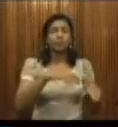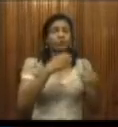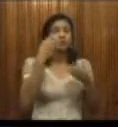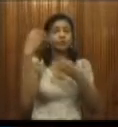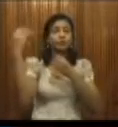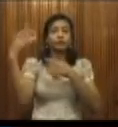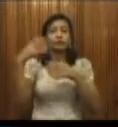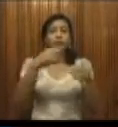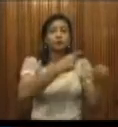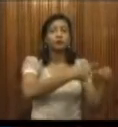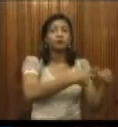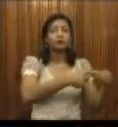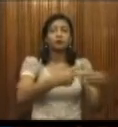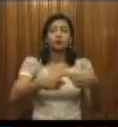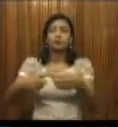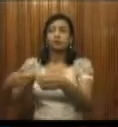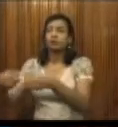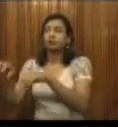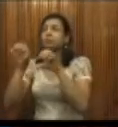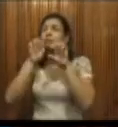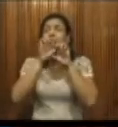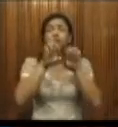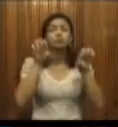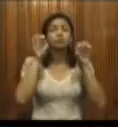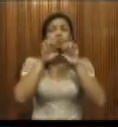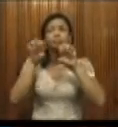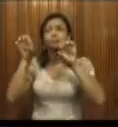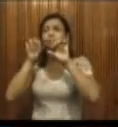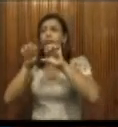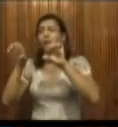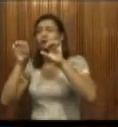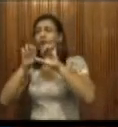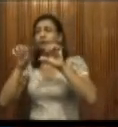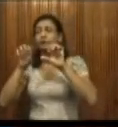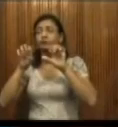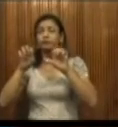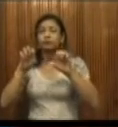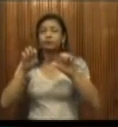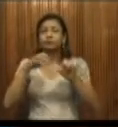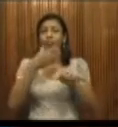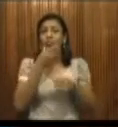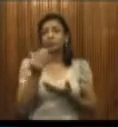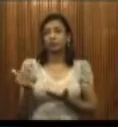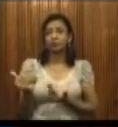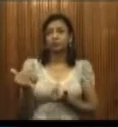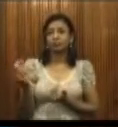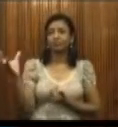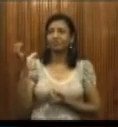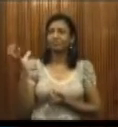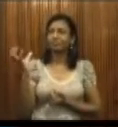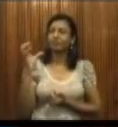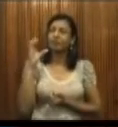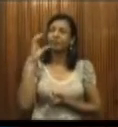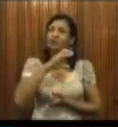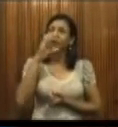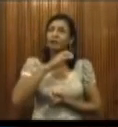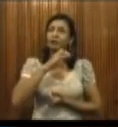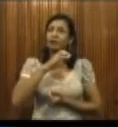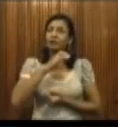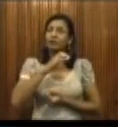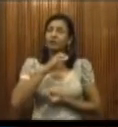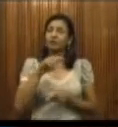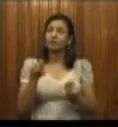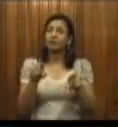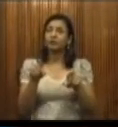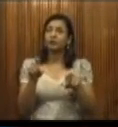Jesus e se ajoelha diante de Jesus. Ele tem um senso de urgência e ele tem uma atitude humilde diante